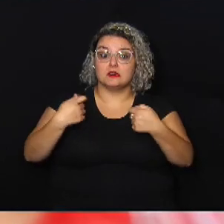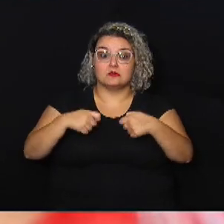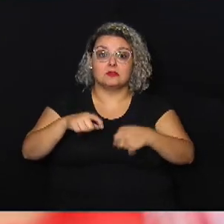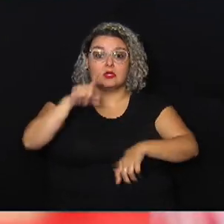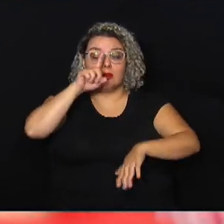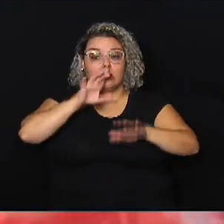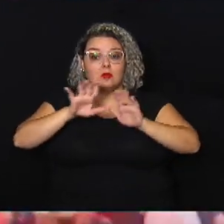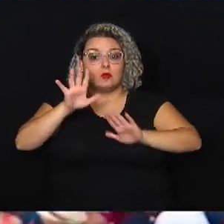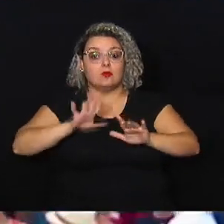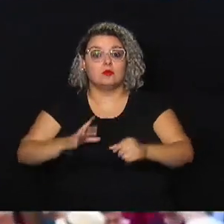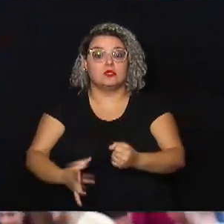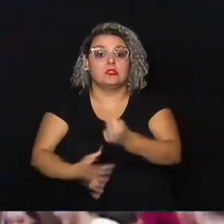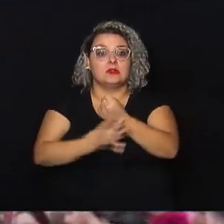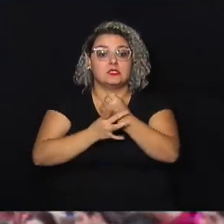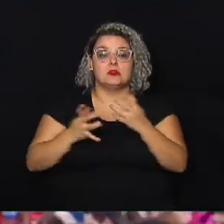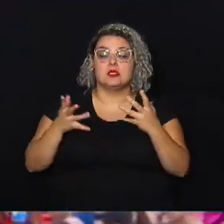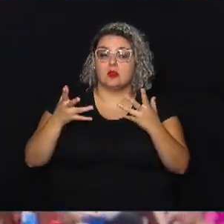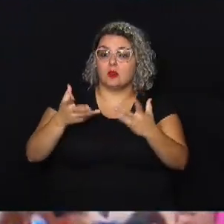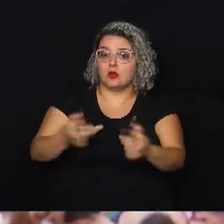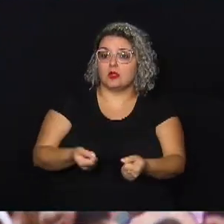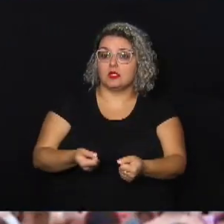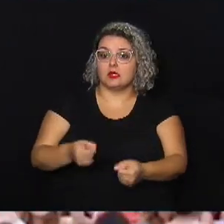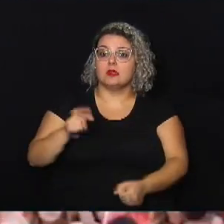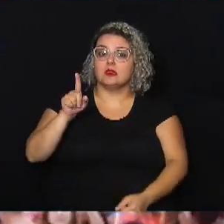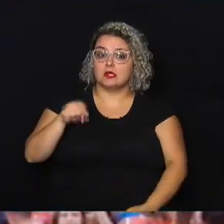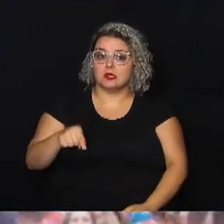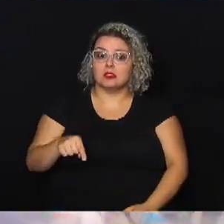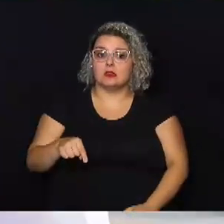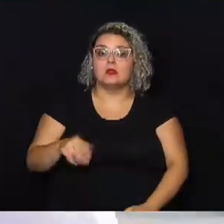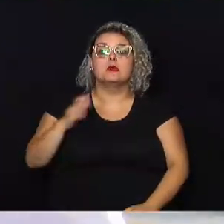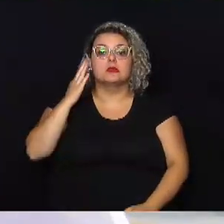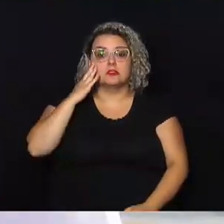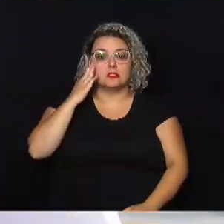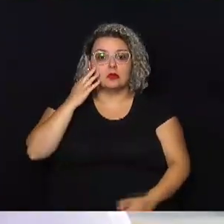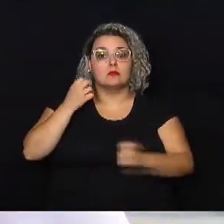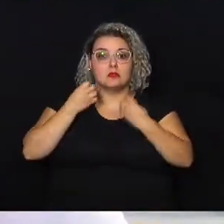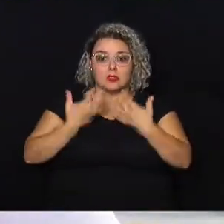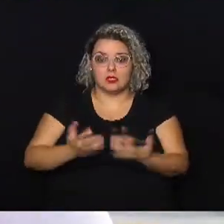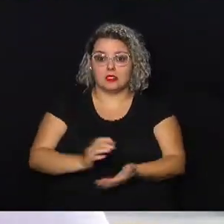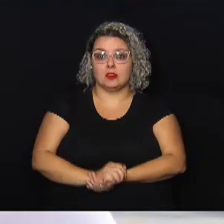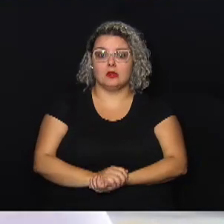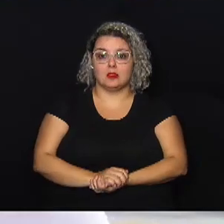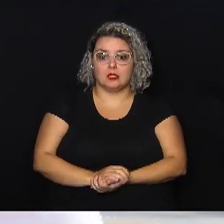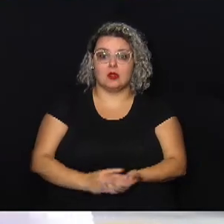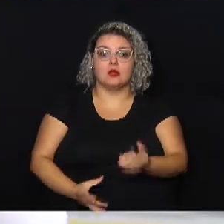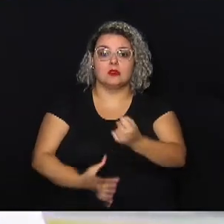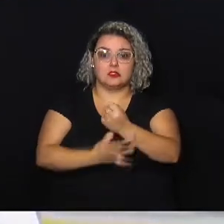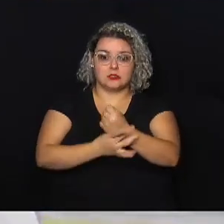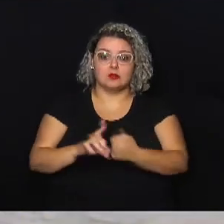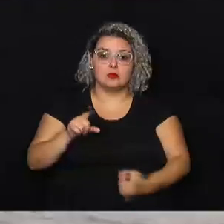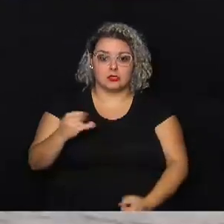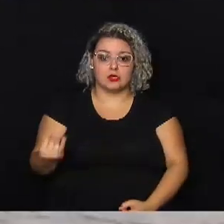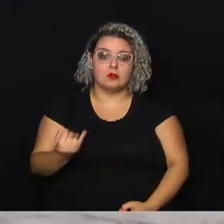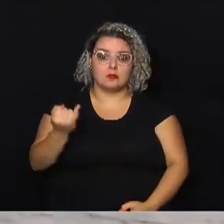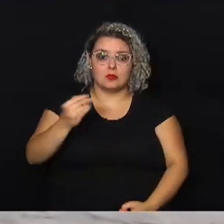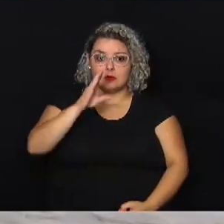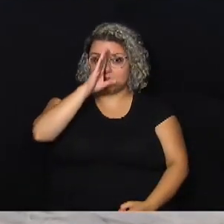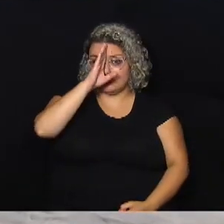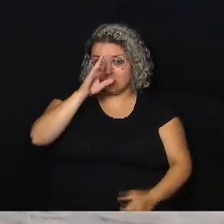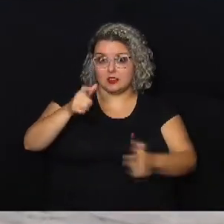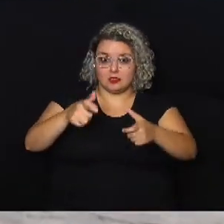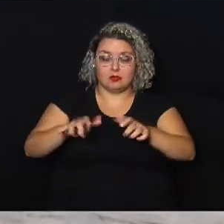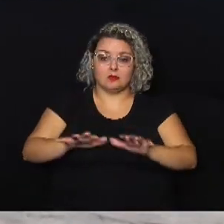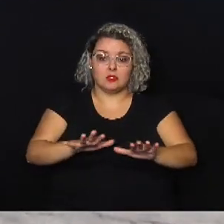da segurança de todos, e isso ele sabe muito bem. A segurança é fundamental, principalmente quem tem um bloco, quem tem um